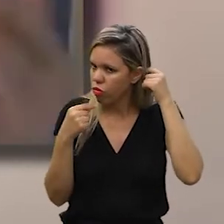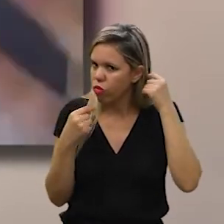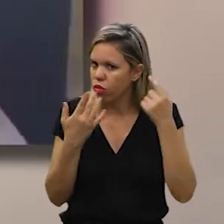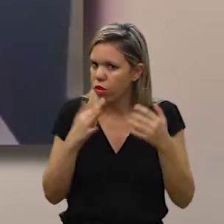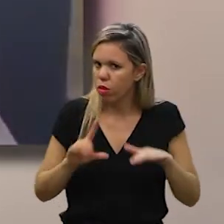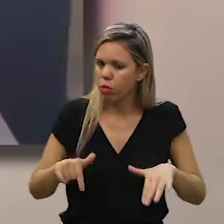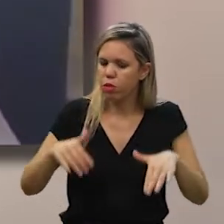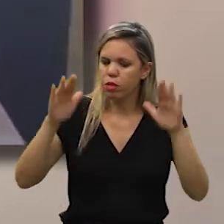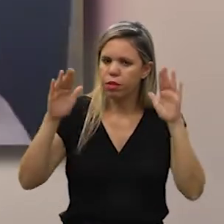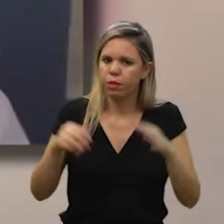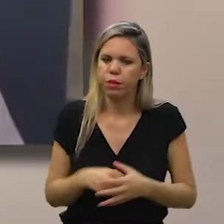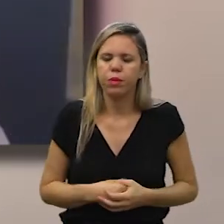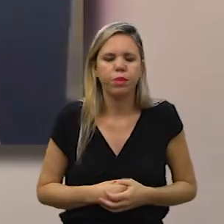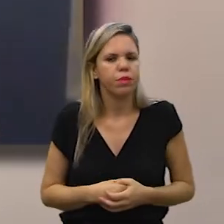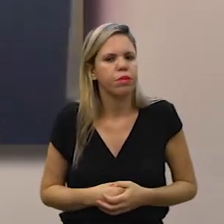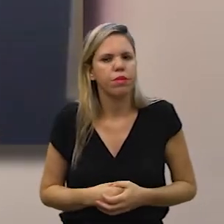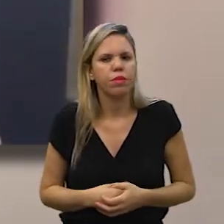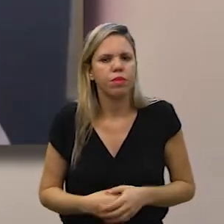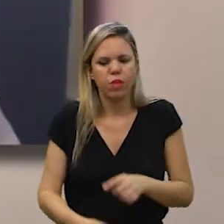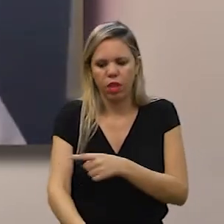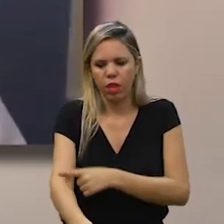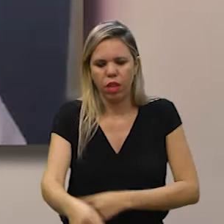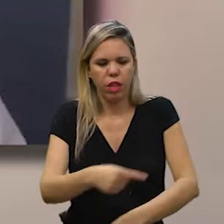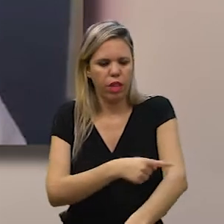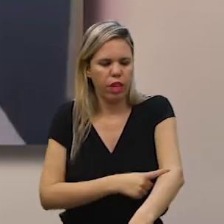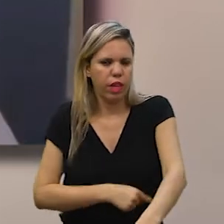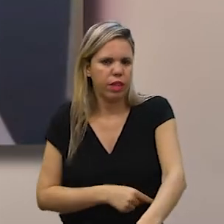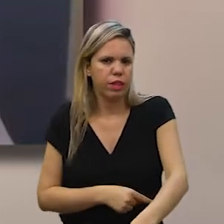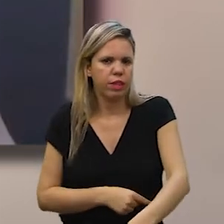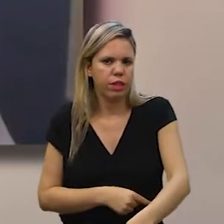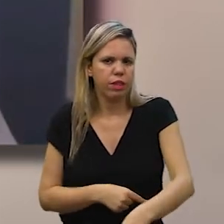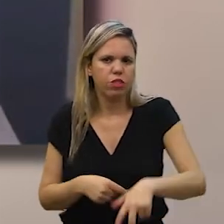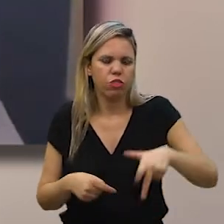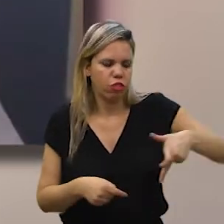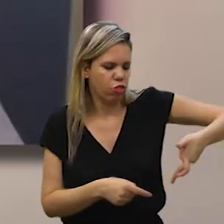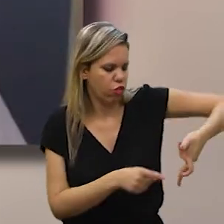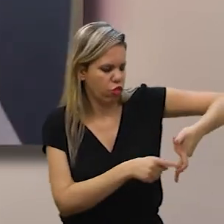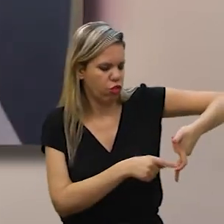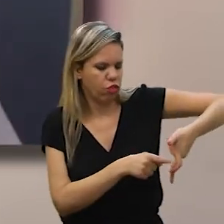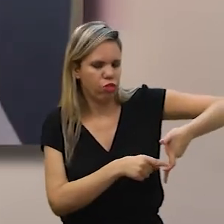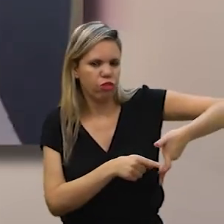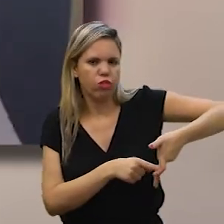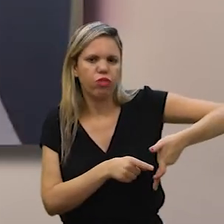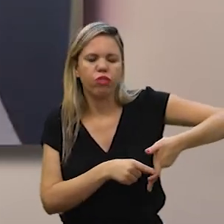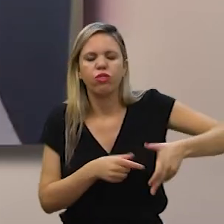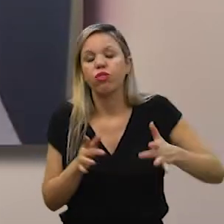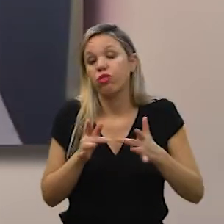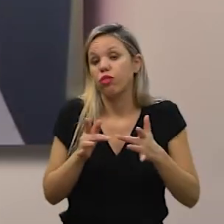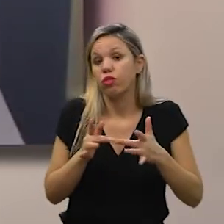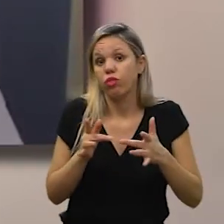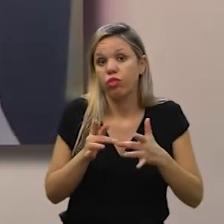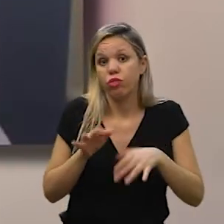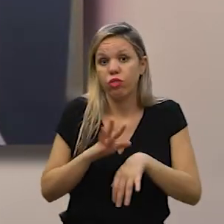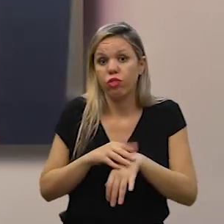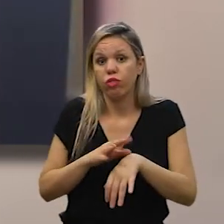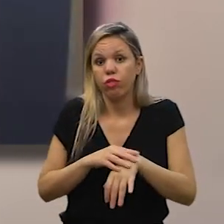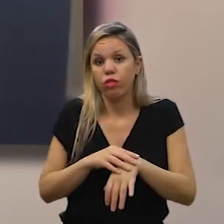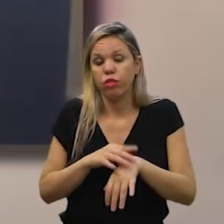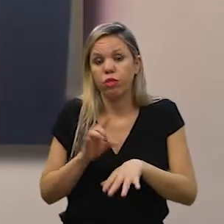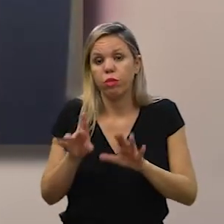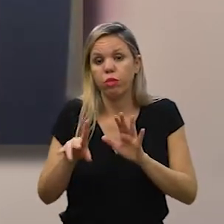depois, quando a criança cresce, fica as dobras dos cotovelos e as dobras do joelho. A dermatite de contato é aquela